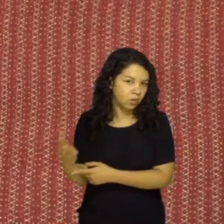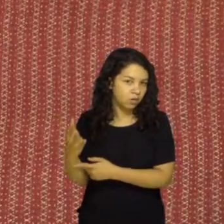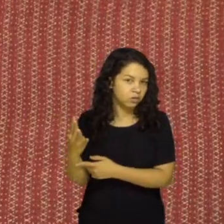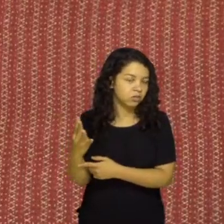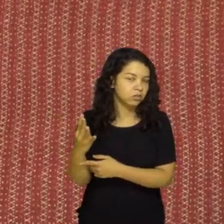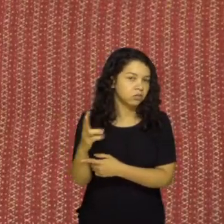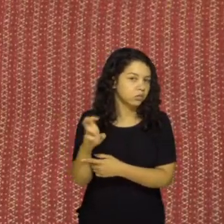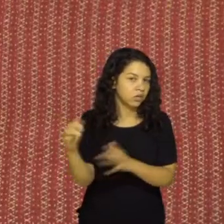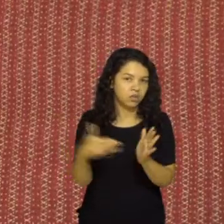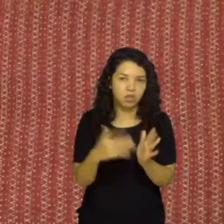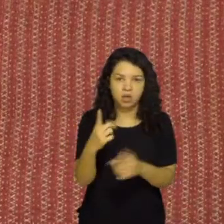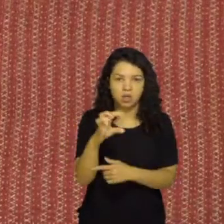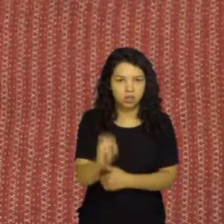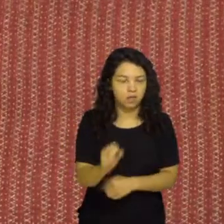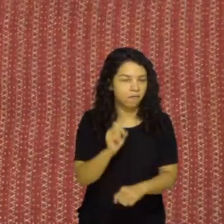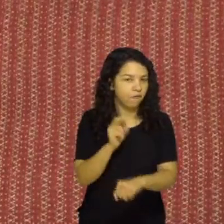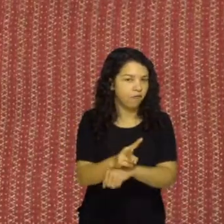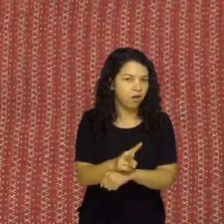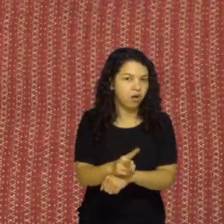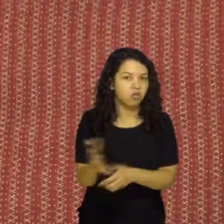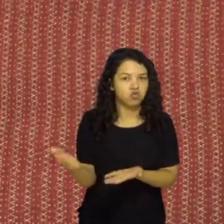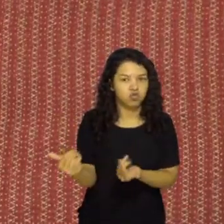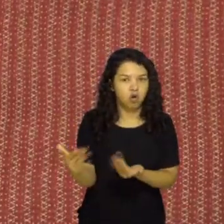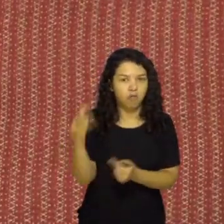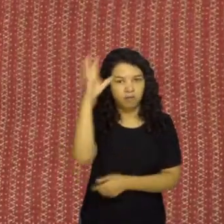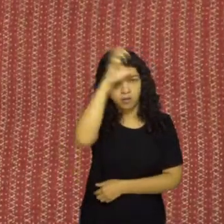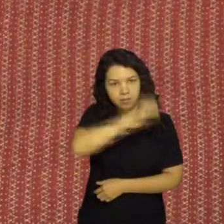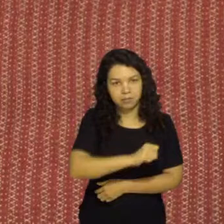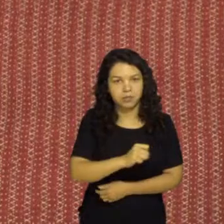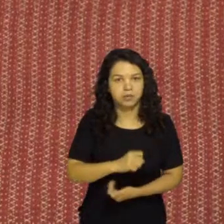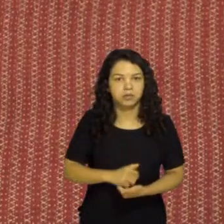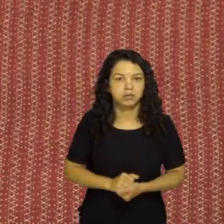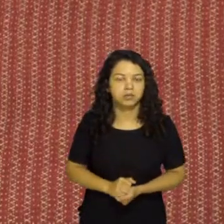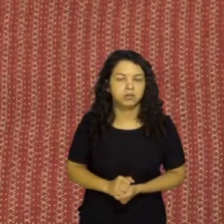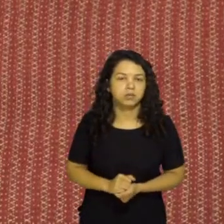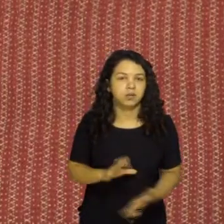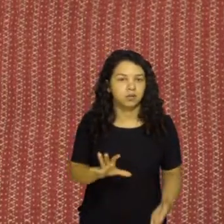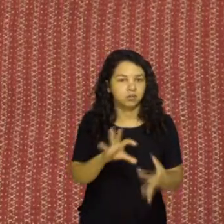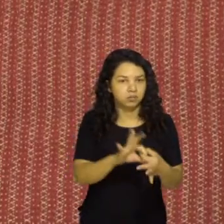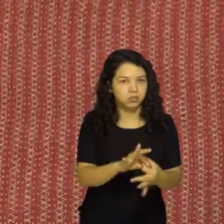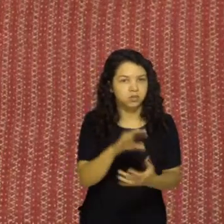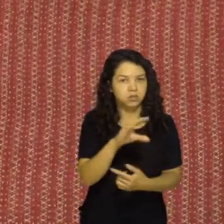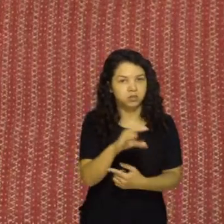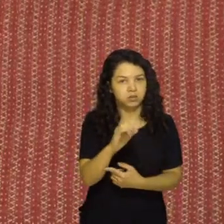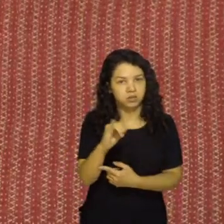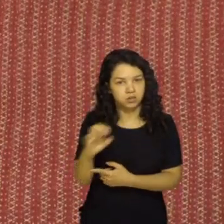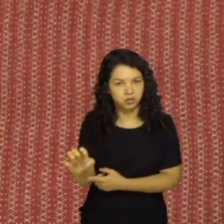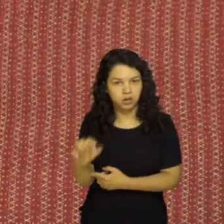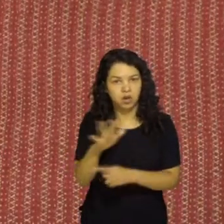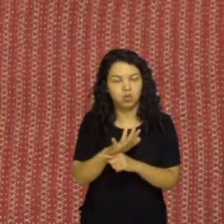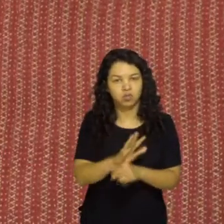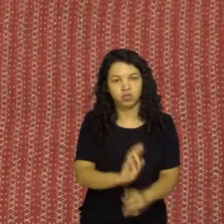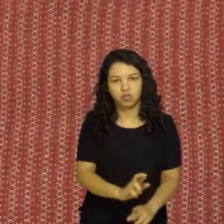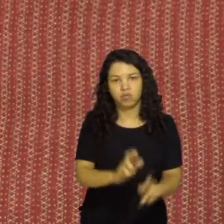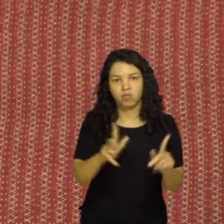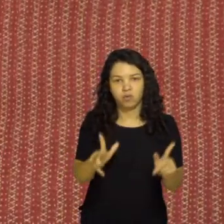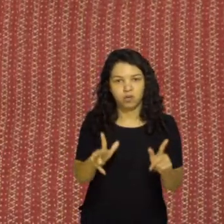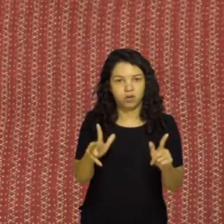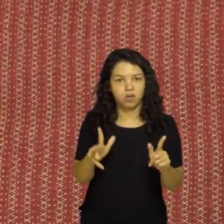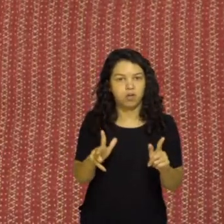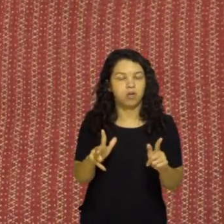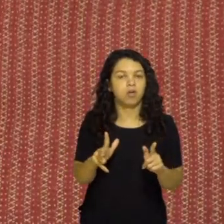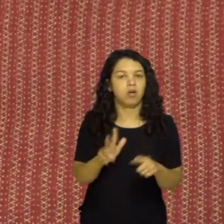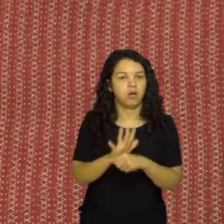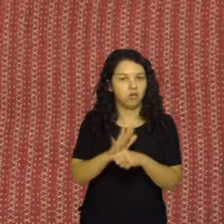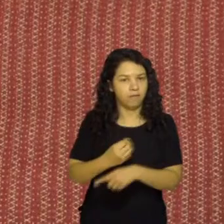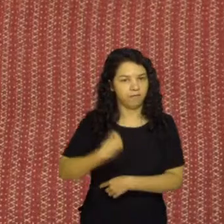1, 2, 3, 4, 5, 10 vagas de jovem aprendiz que conveniem com o CIE, porque faz a diferença de forma brutal e